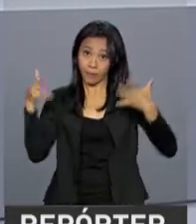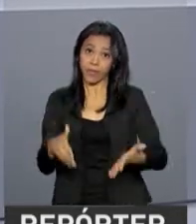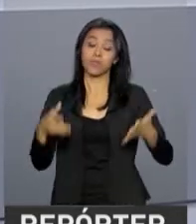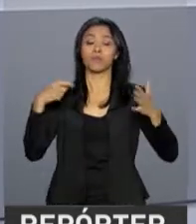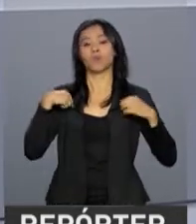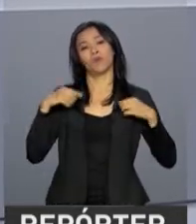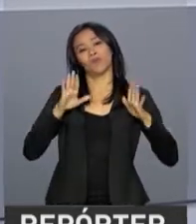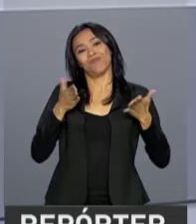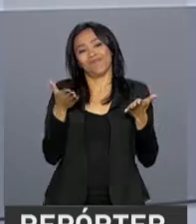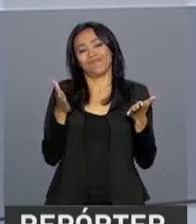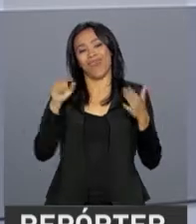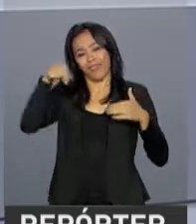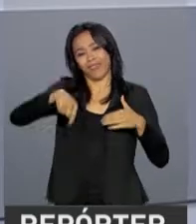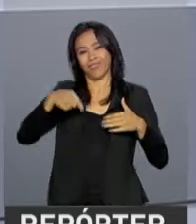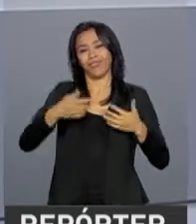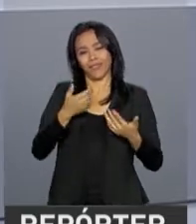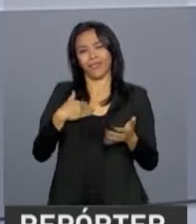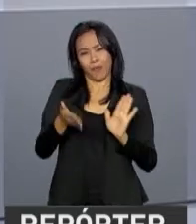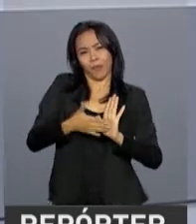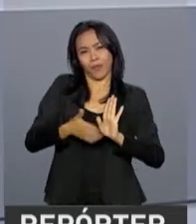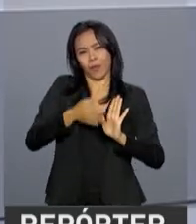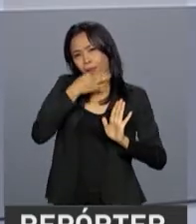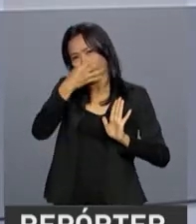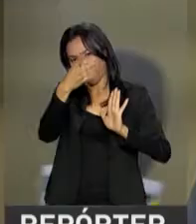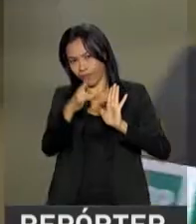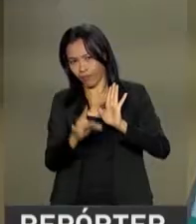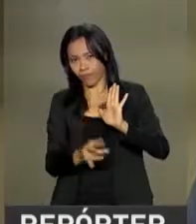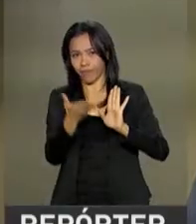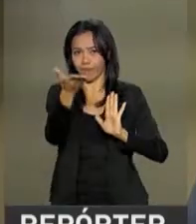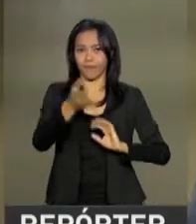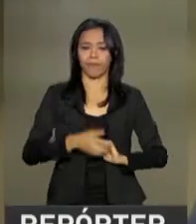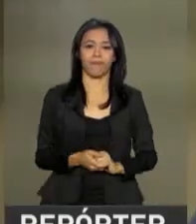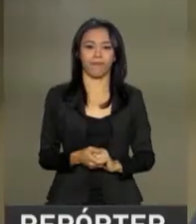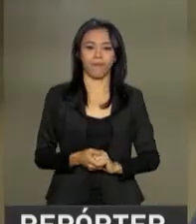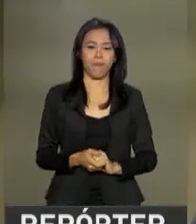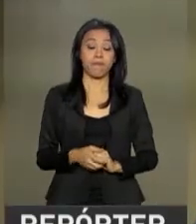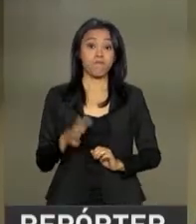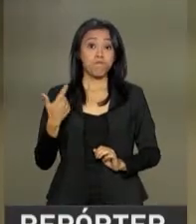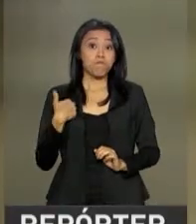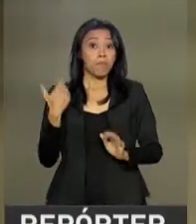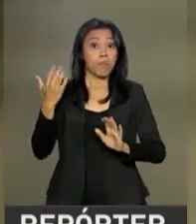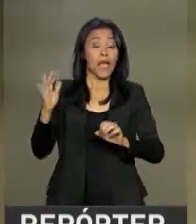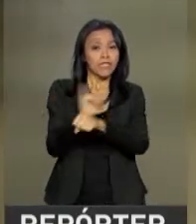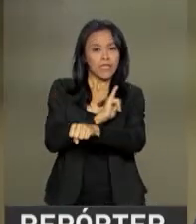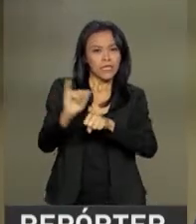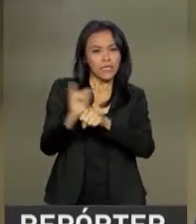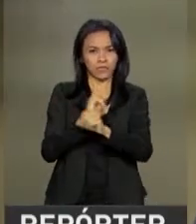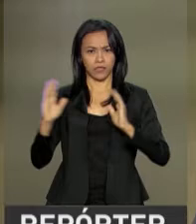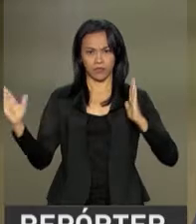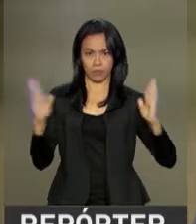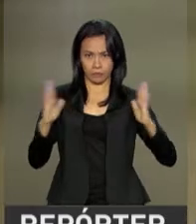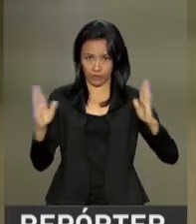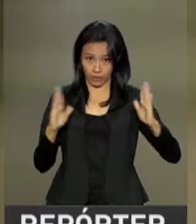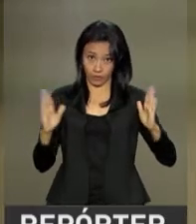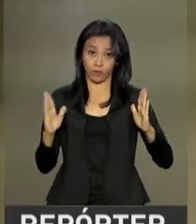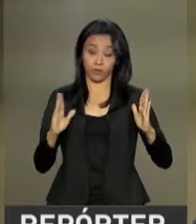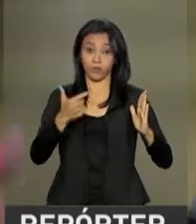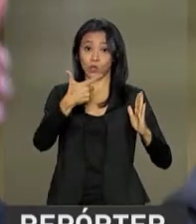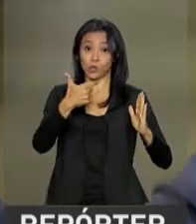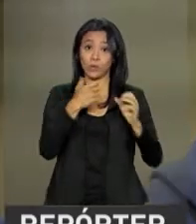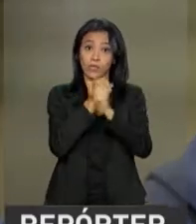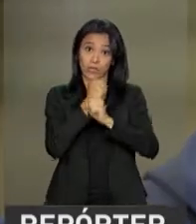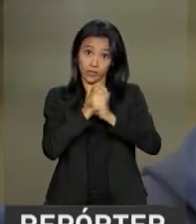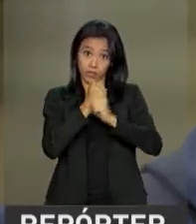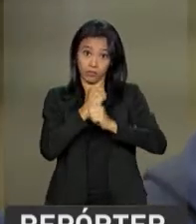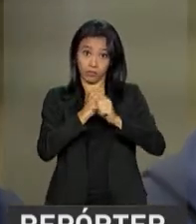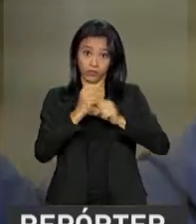na nbr e deu detalhes da proposta serão taxa de 12 anos neto do país ela busca traçando